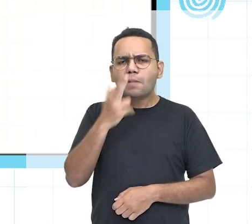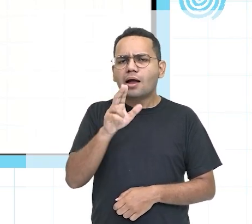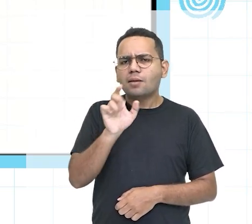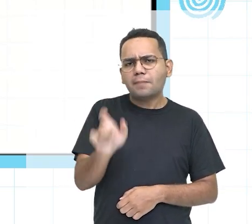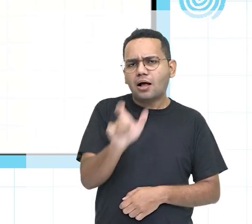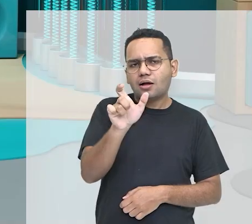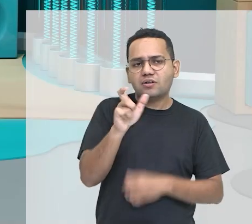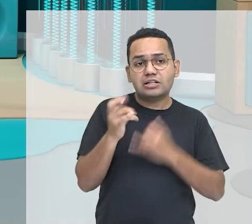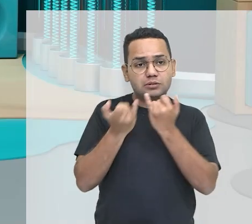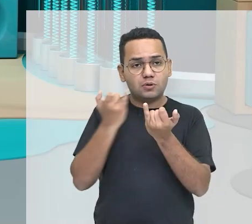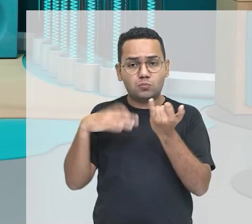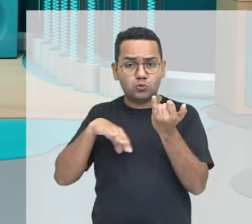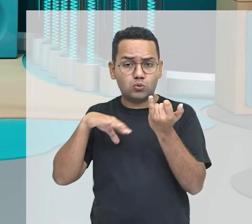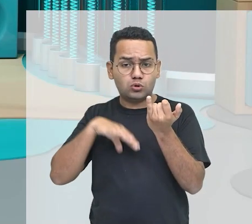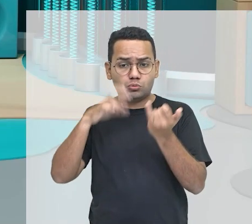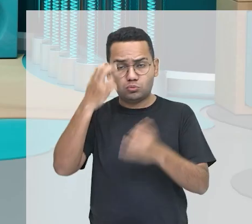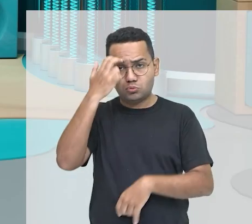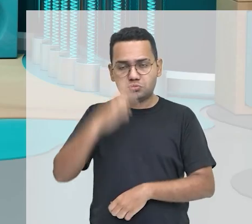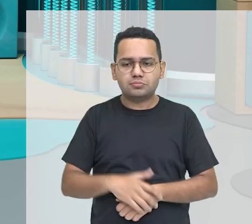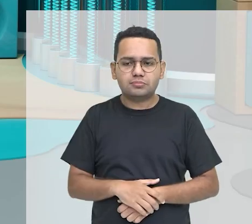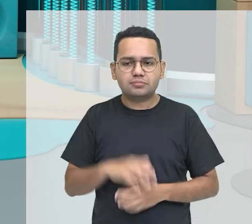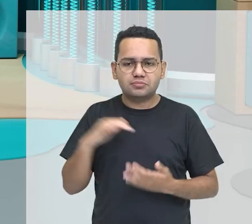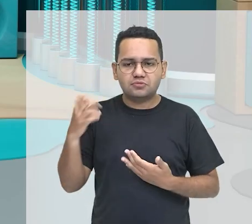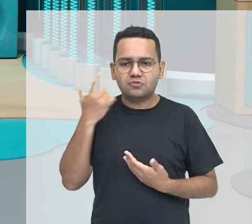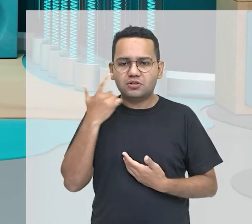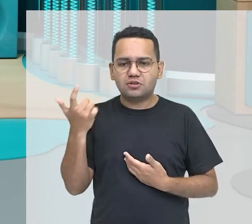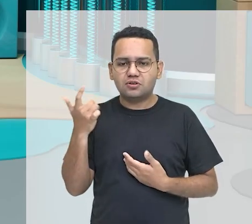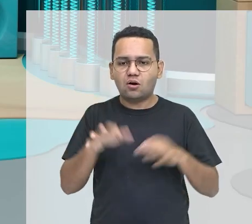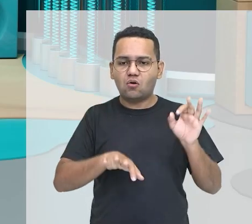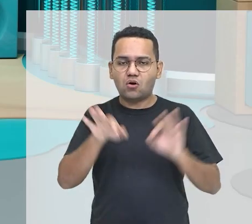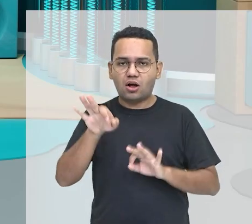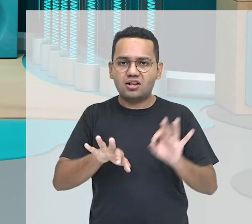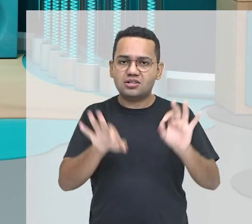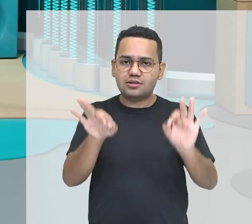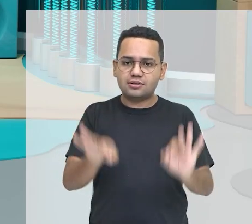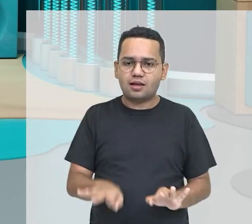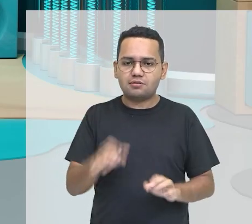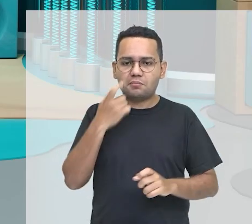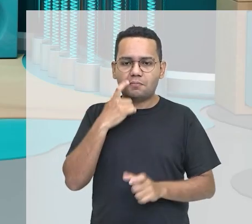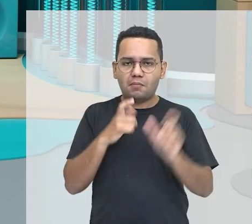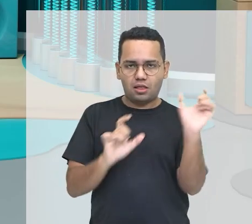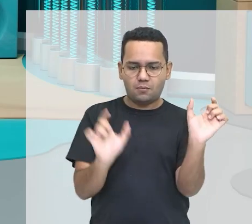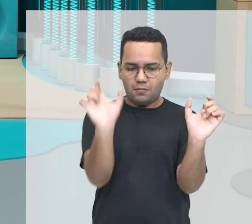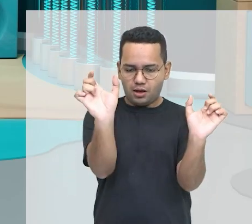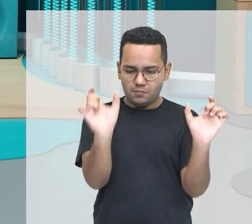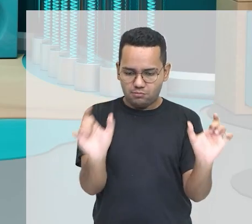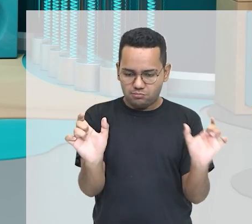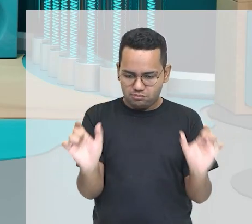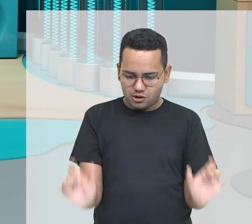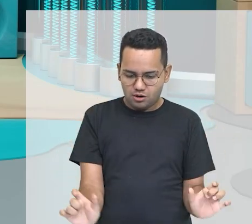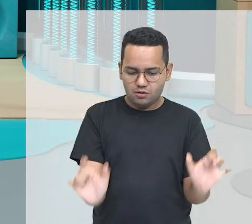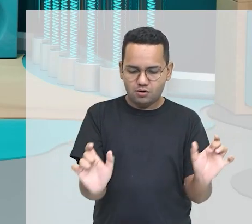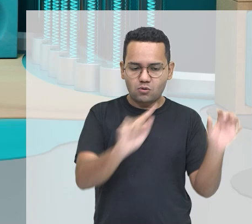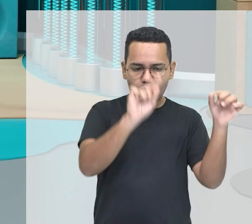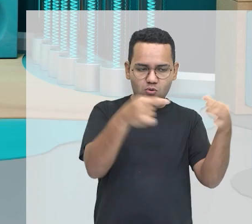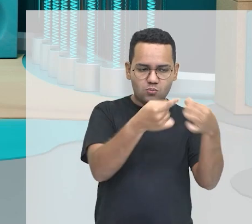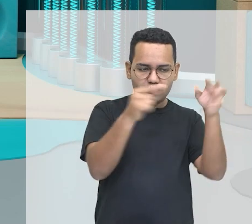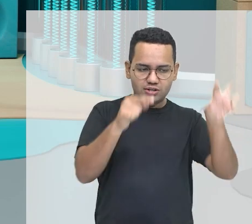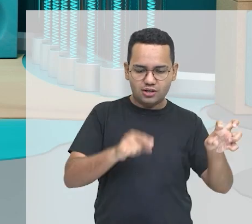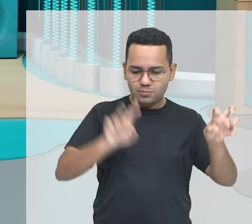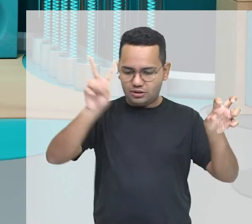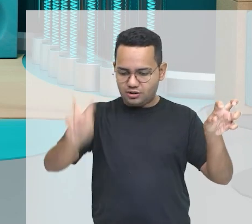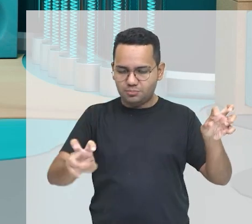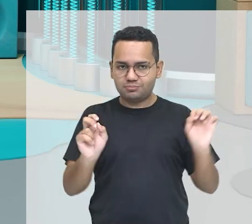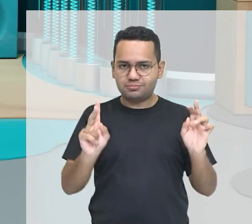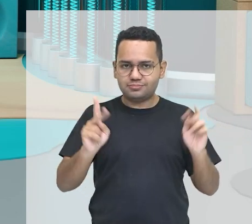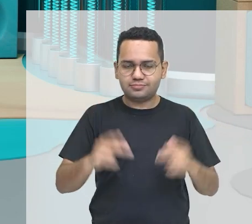aí na nossa ordem cognate words. Expansion, educational, colonies, cultural e os verbs que